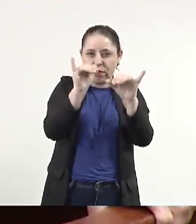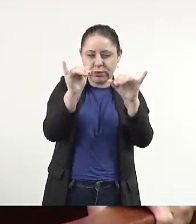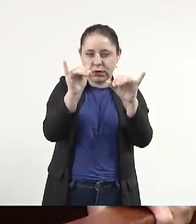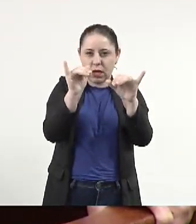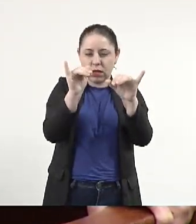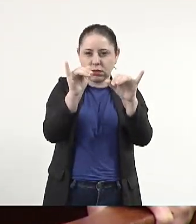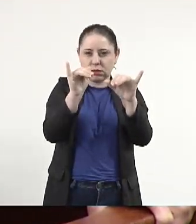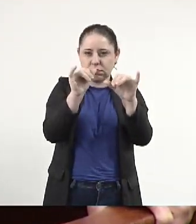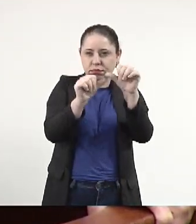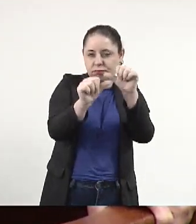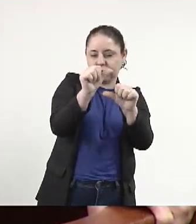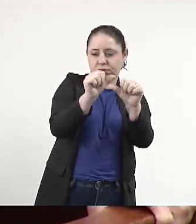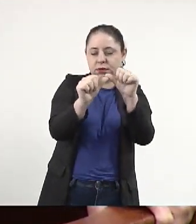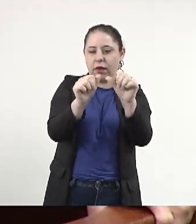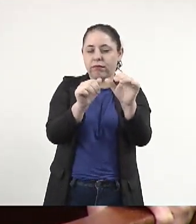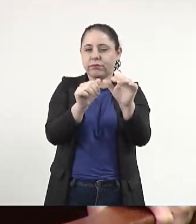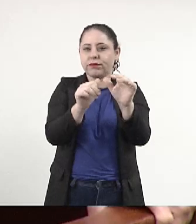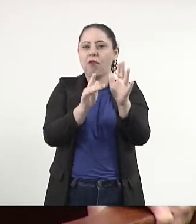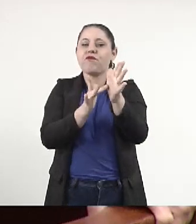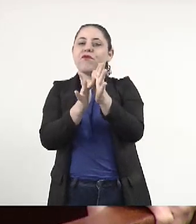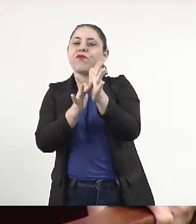e querendo